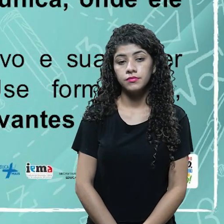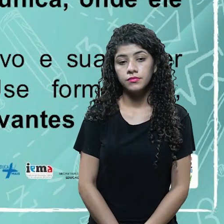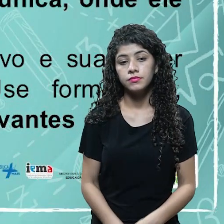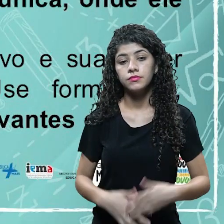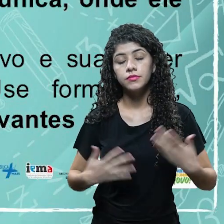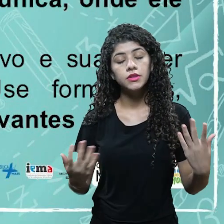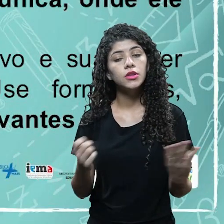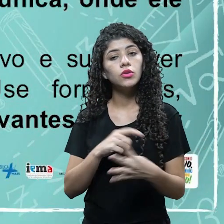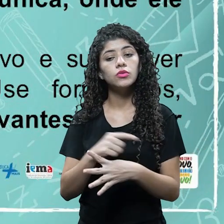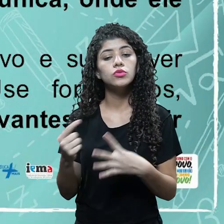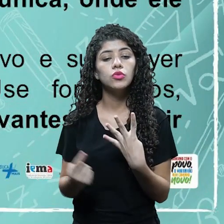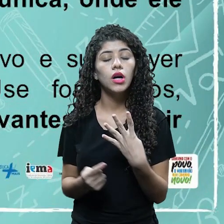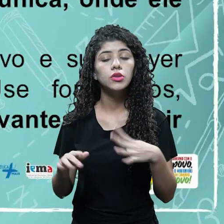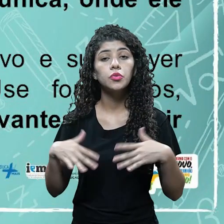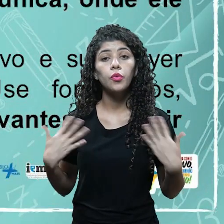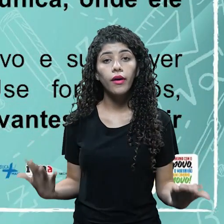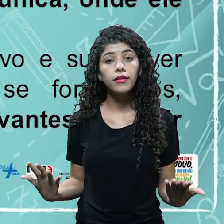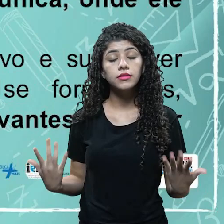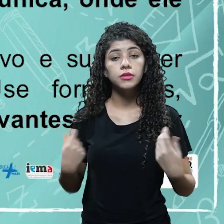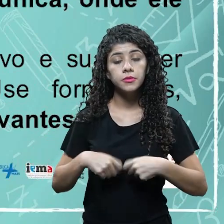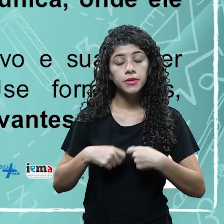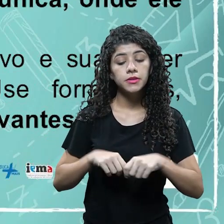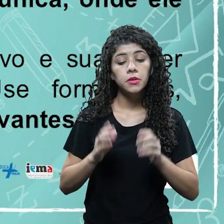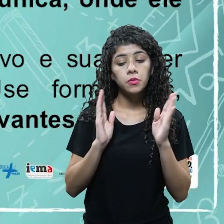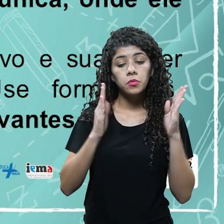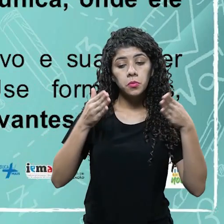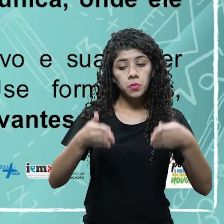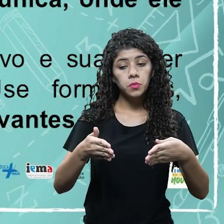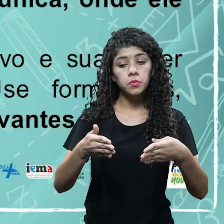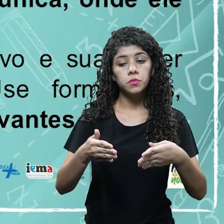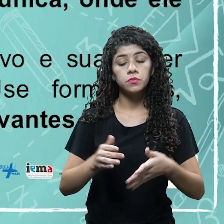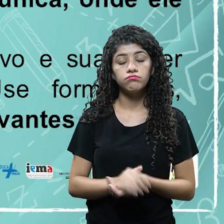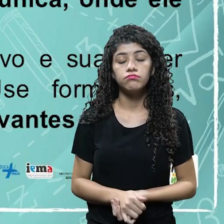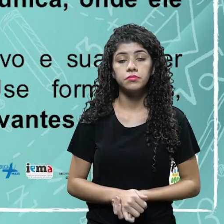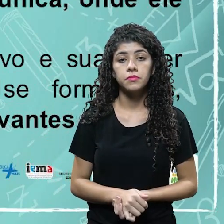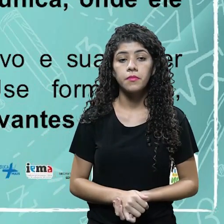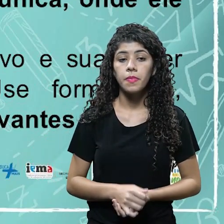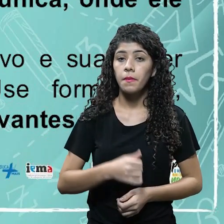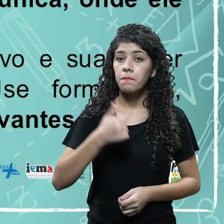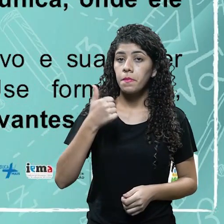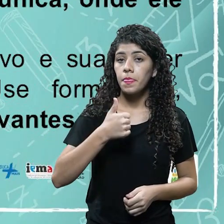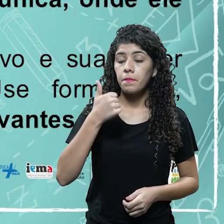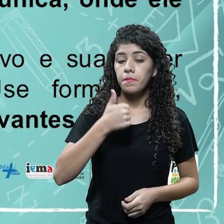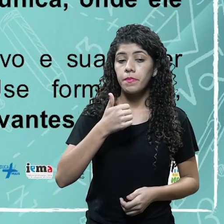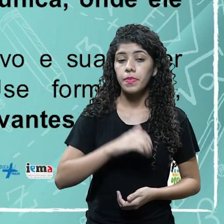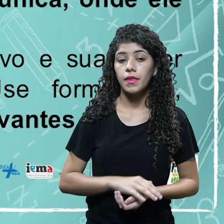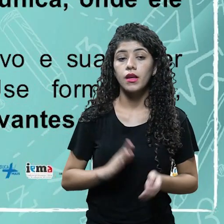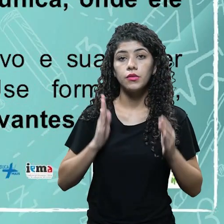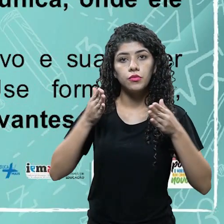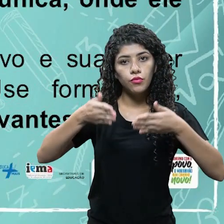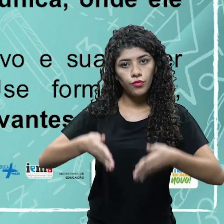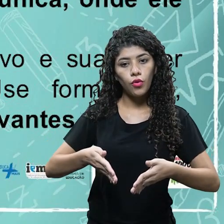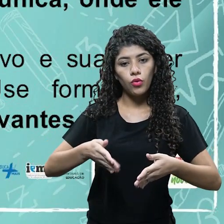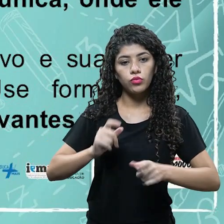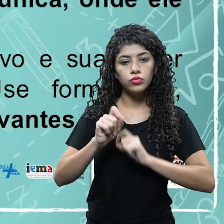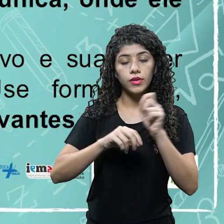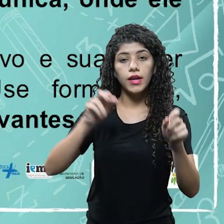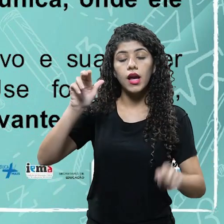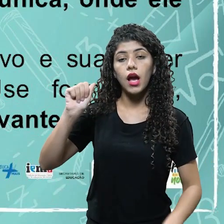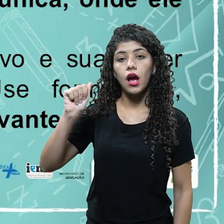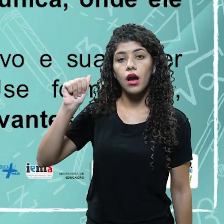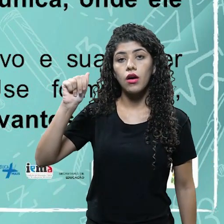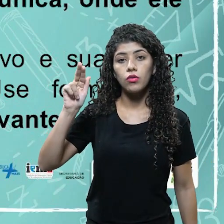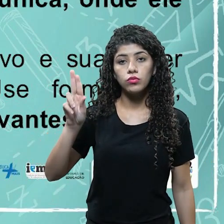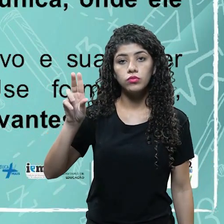esses 4 passos que temos que seguir para ter um marketing de guerrilha de sucesso? Aqui vem o primeiro, ó. Foco na audiência. O que diz foco na audiência?